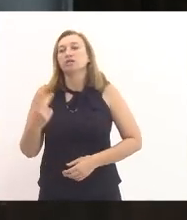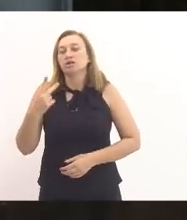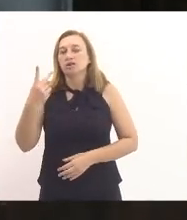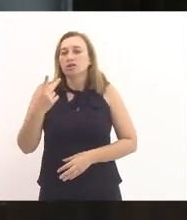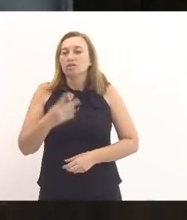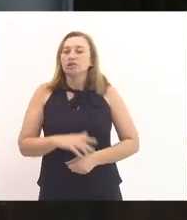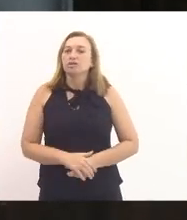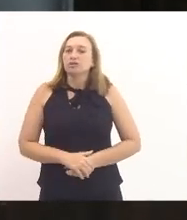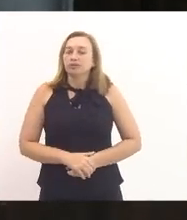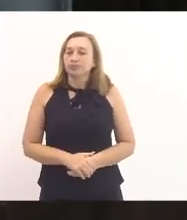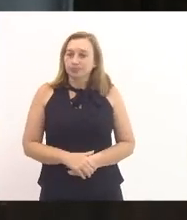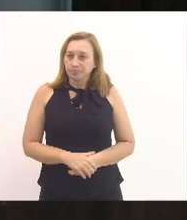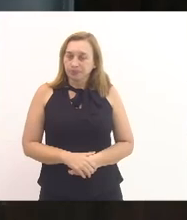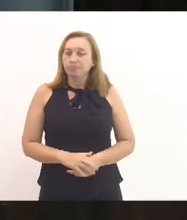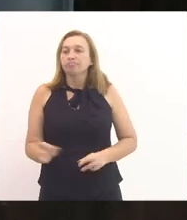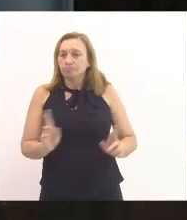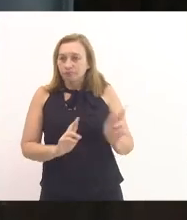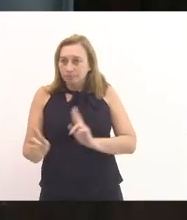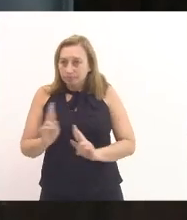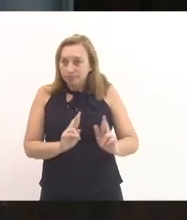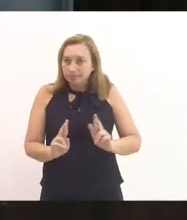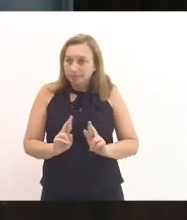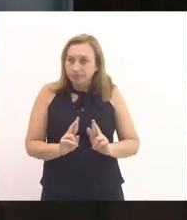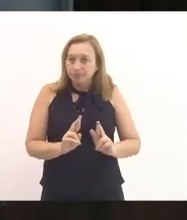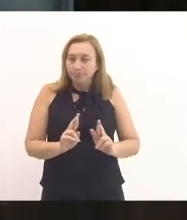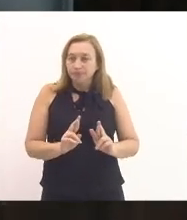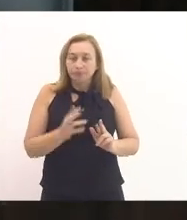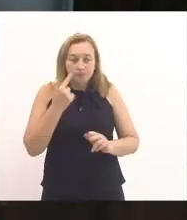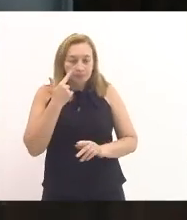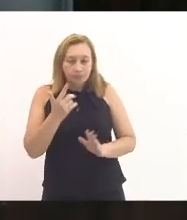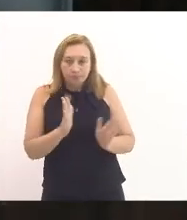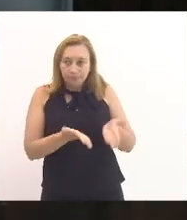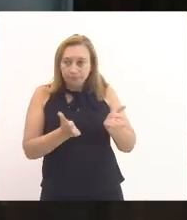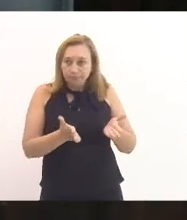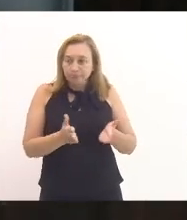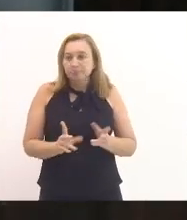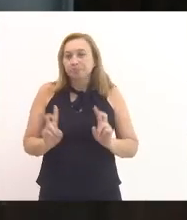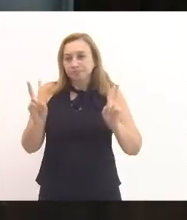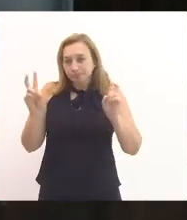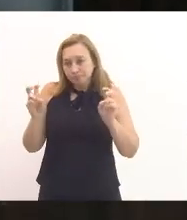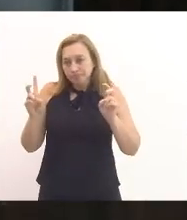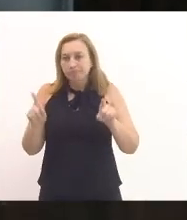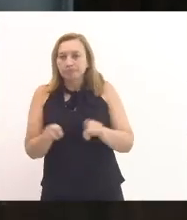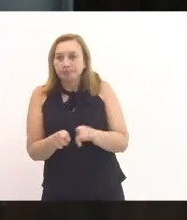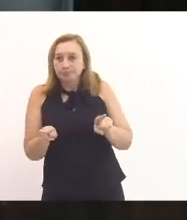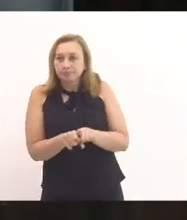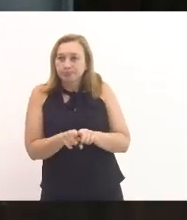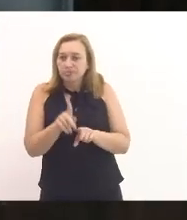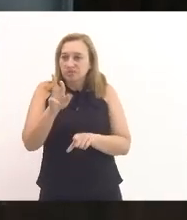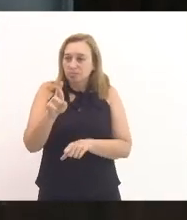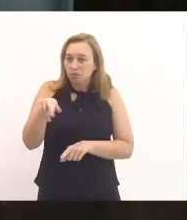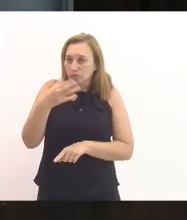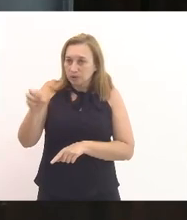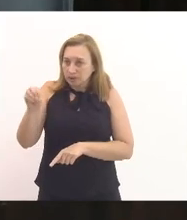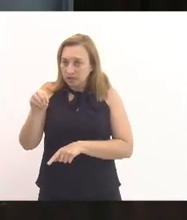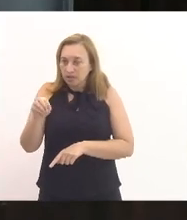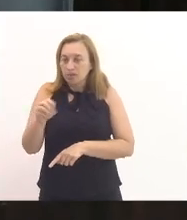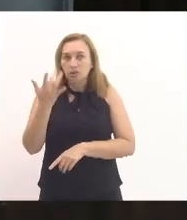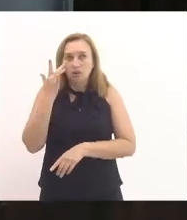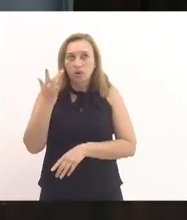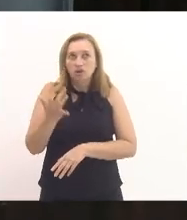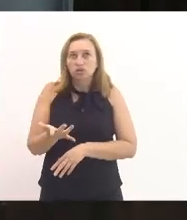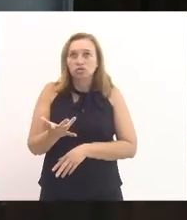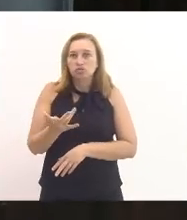esse em relação aos que são previstos hoje e nessa questão também da promoção né acho que